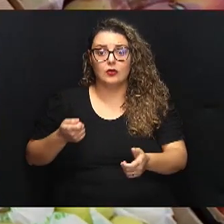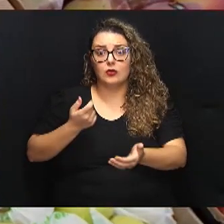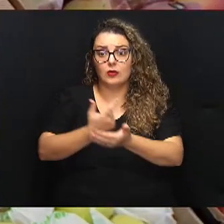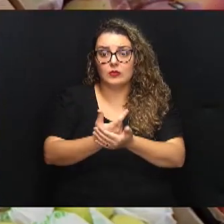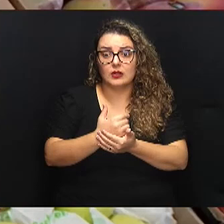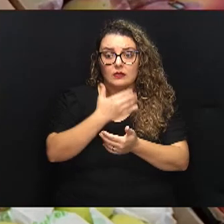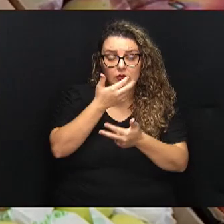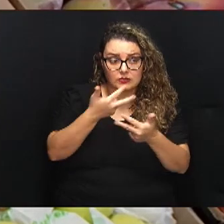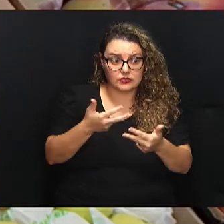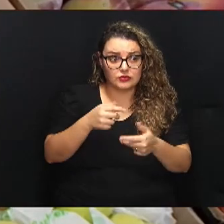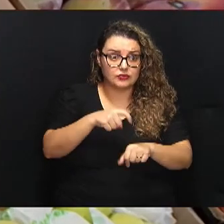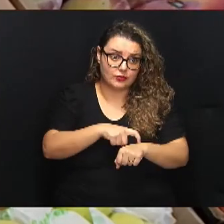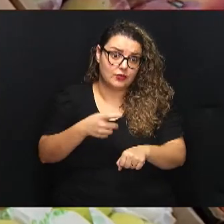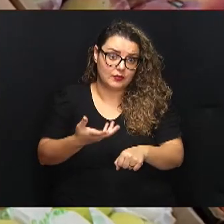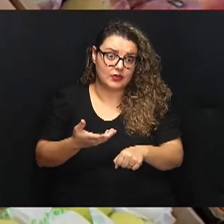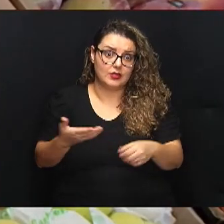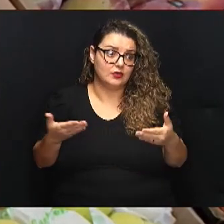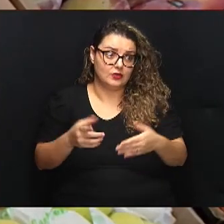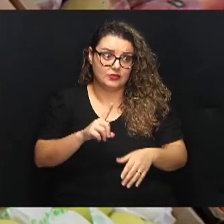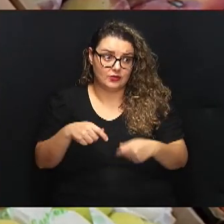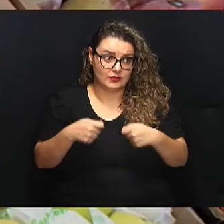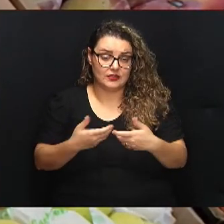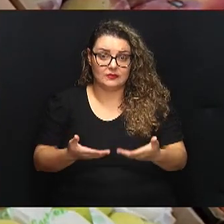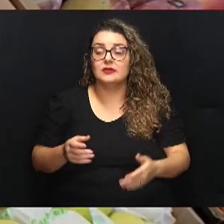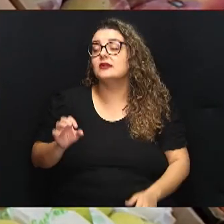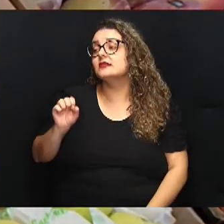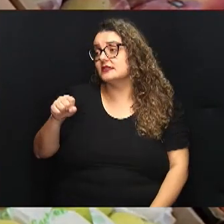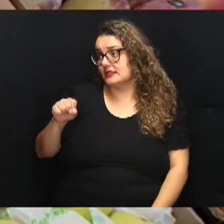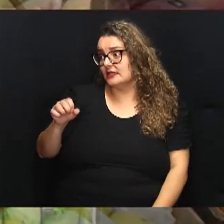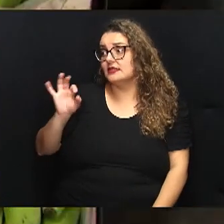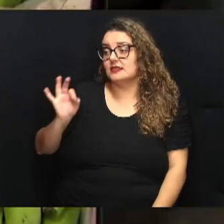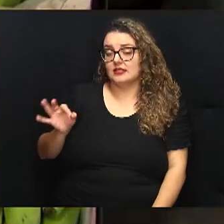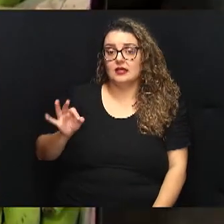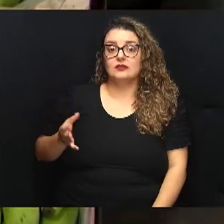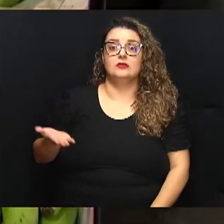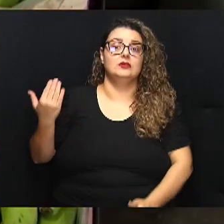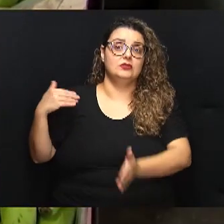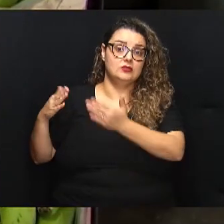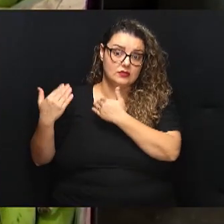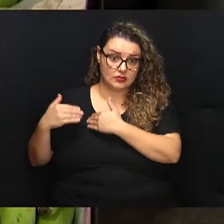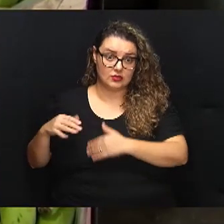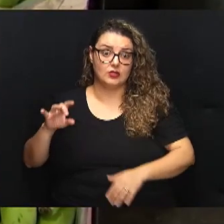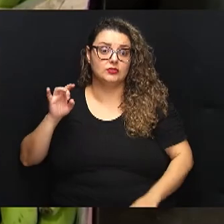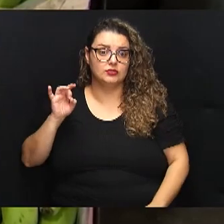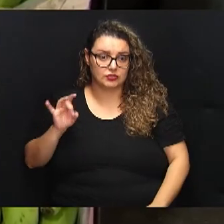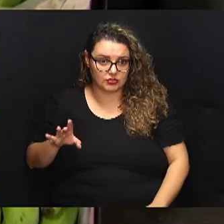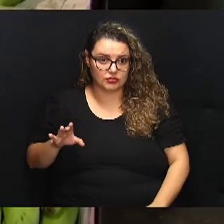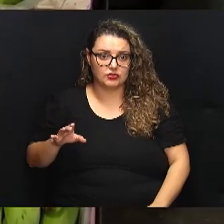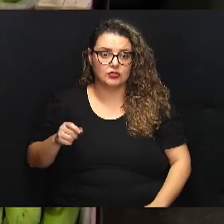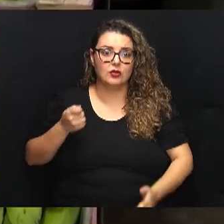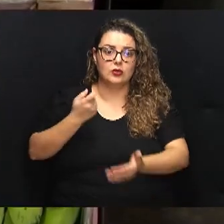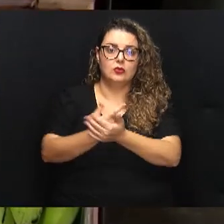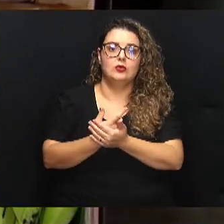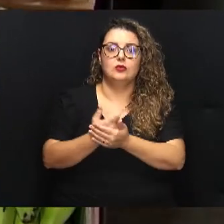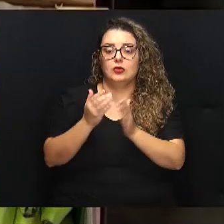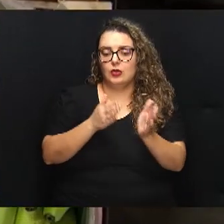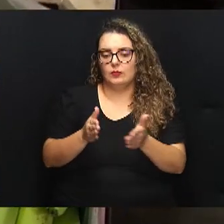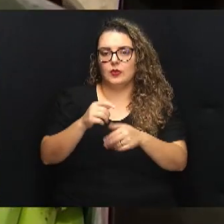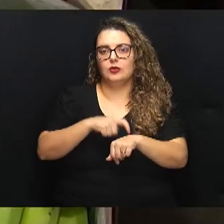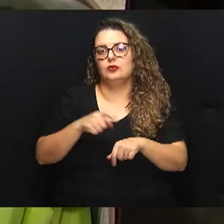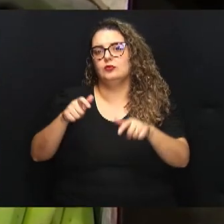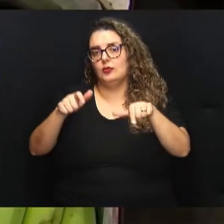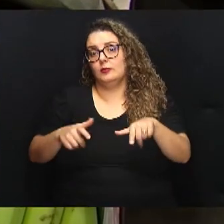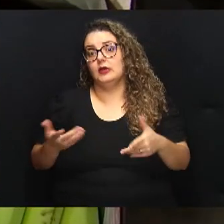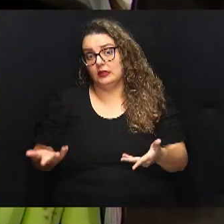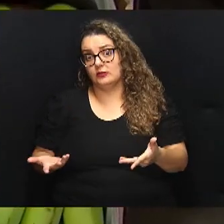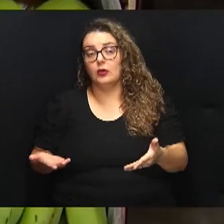em dia não precisa ser necessariamente assim, né? Exato. Antigamente era somente consumia o que era produzido no local, né?